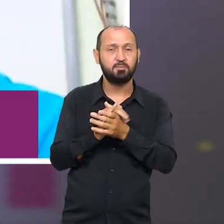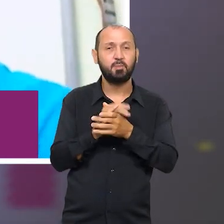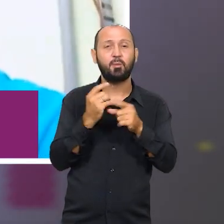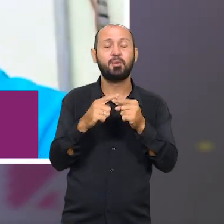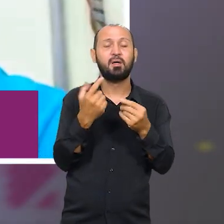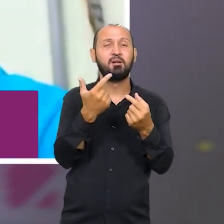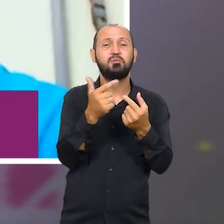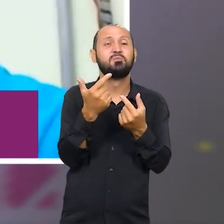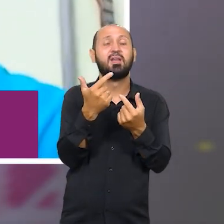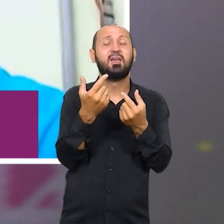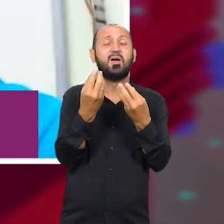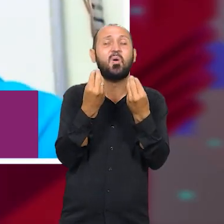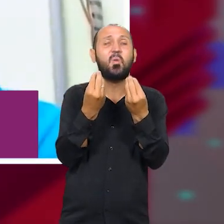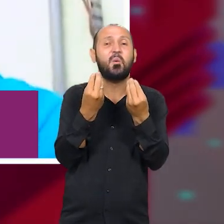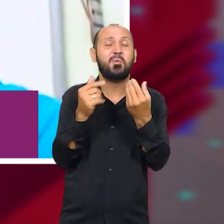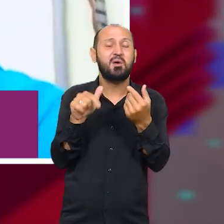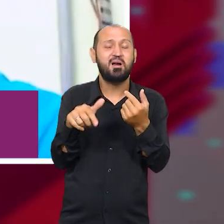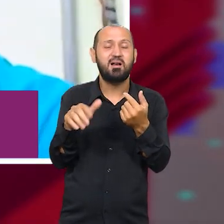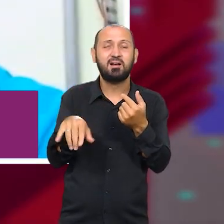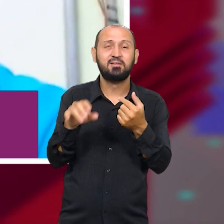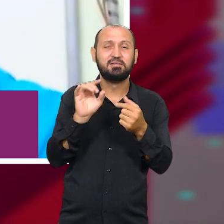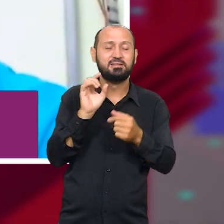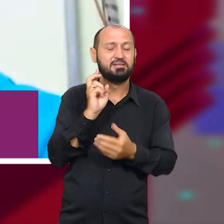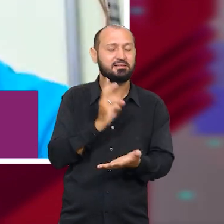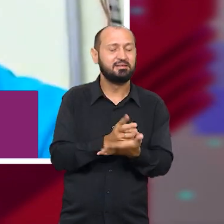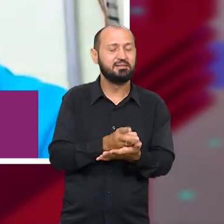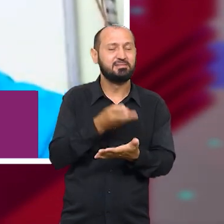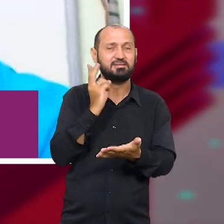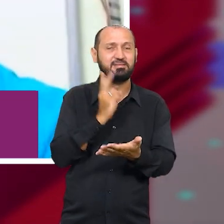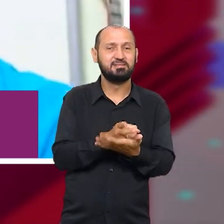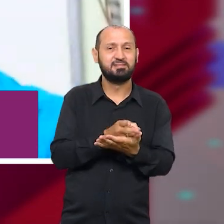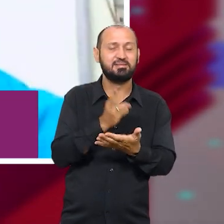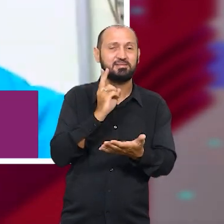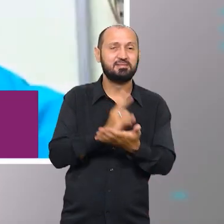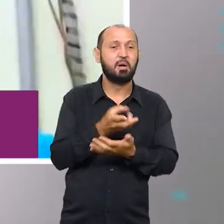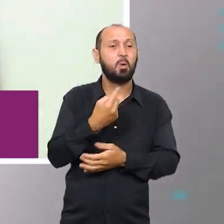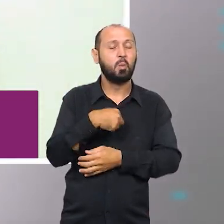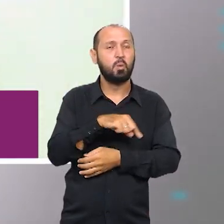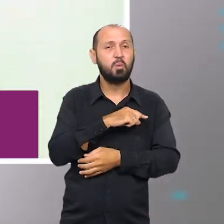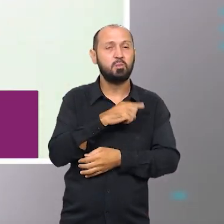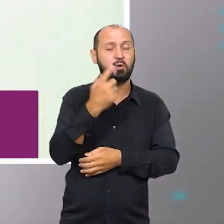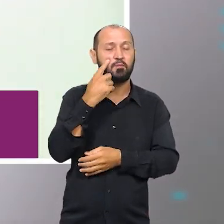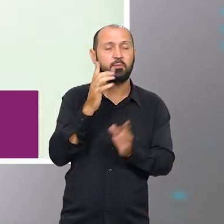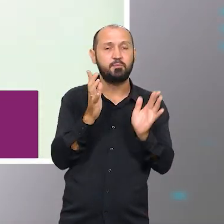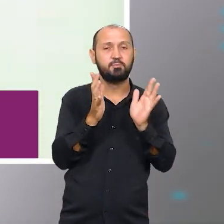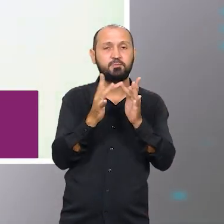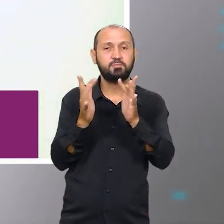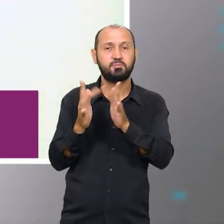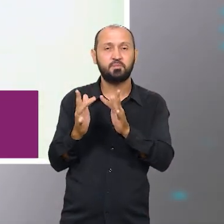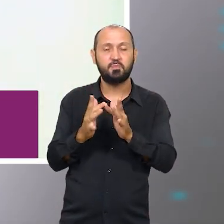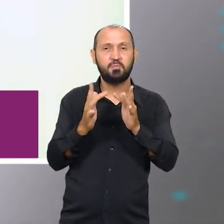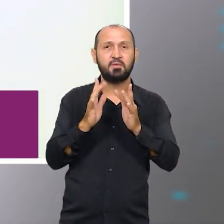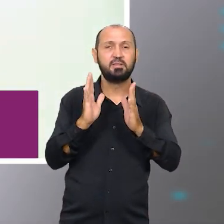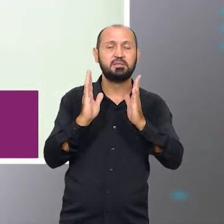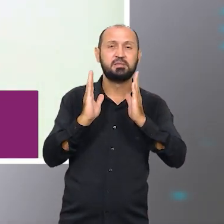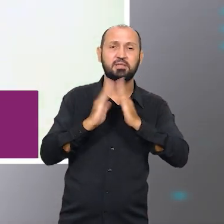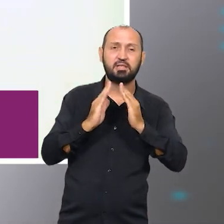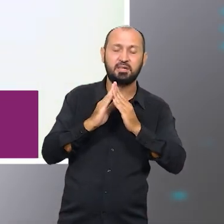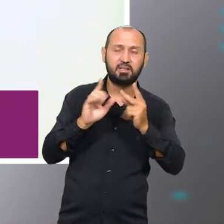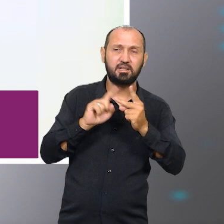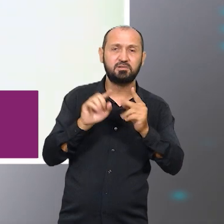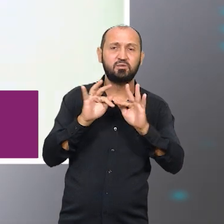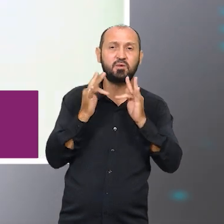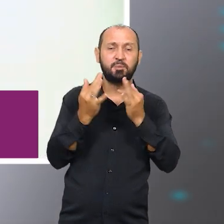olhar. Até porque Sim. não tem como, Lívia, não tem como. Cada vez mais, todos nós vamos conviver, seja